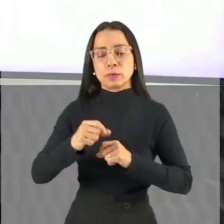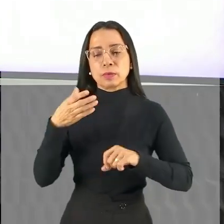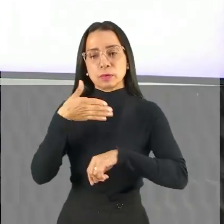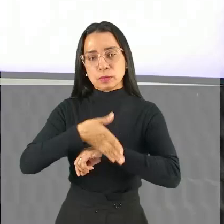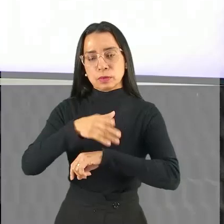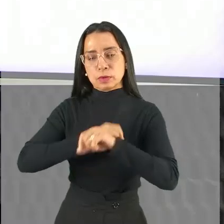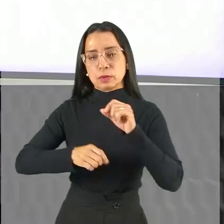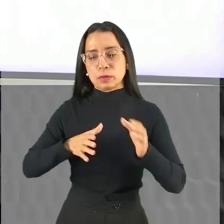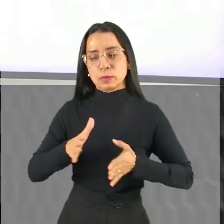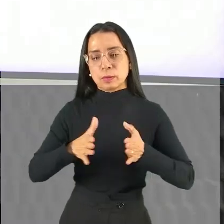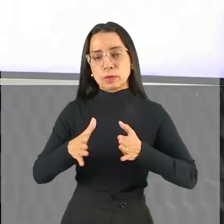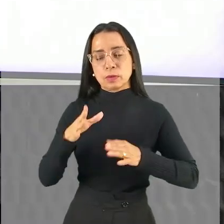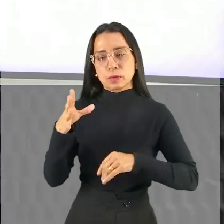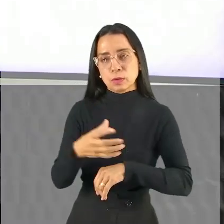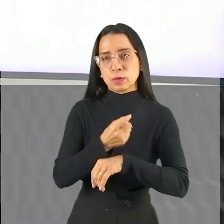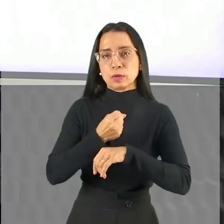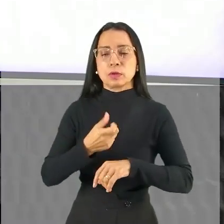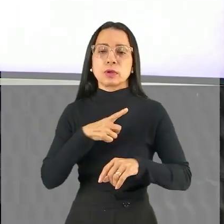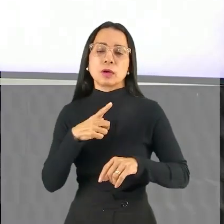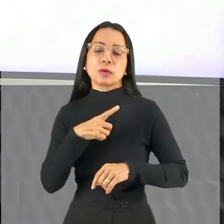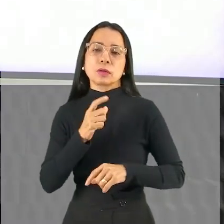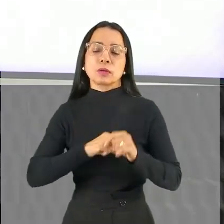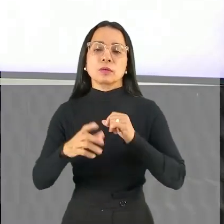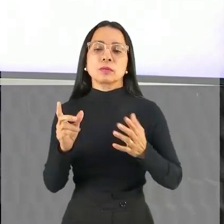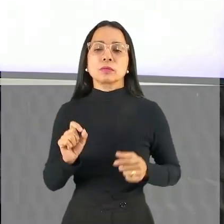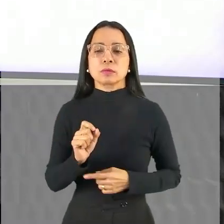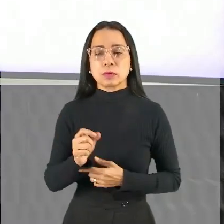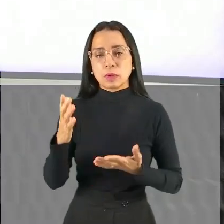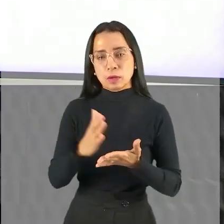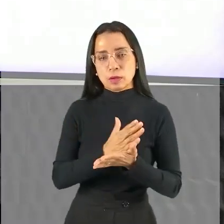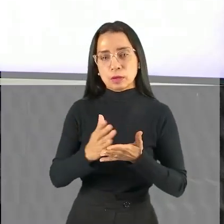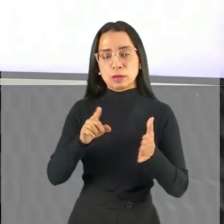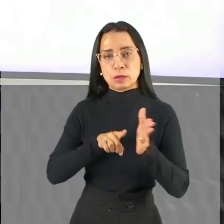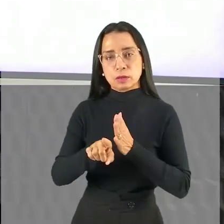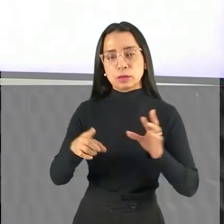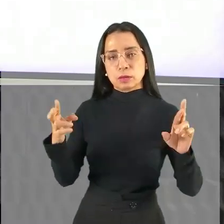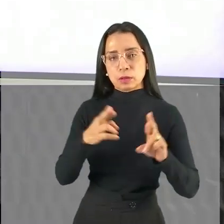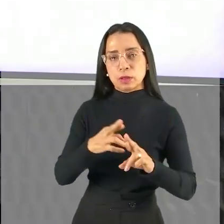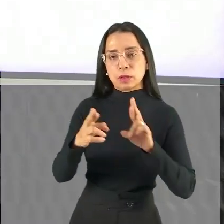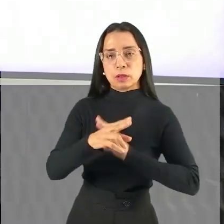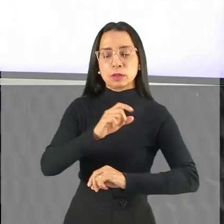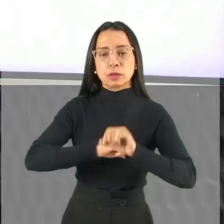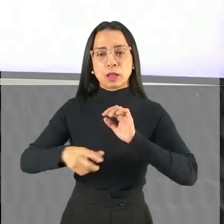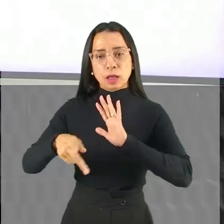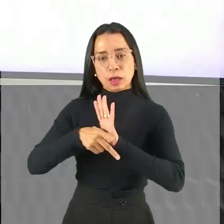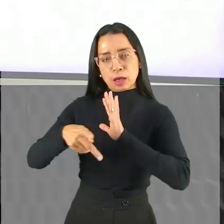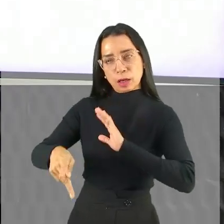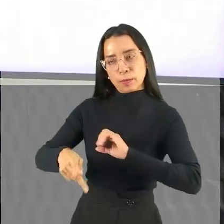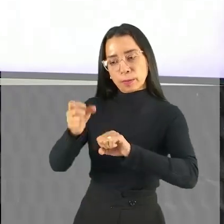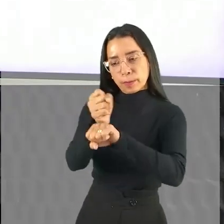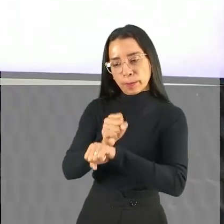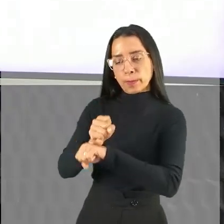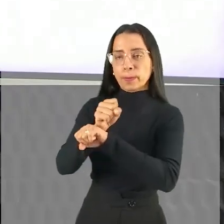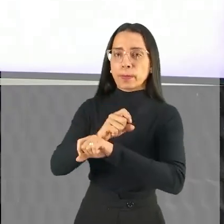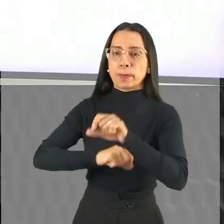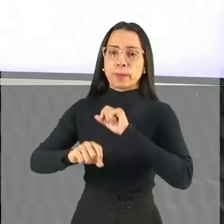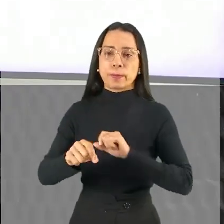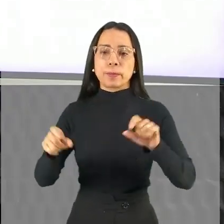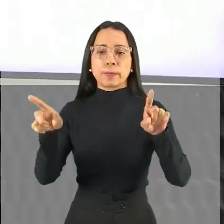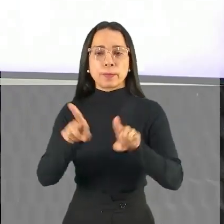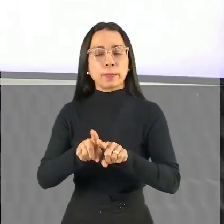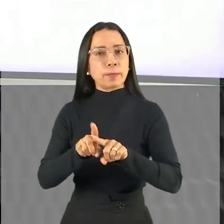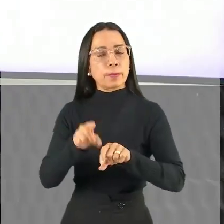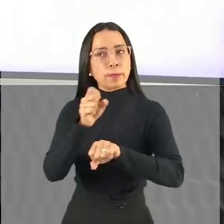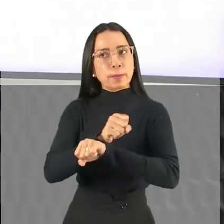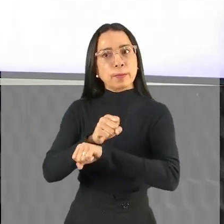dentro desse período colonial, nós temos algumas questões relacionadas à própria escravização, e a